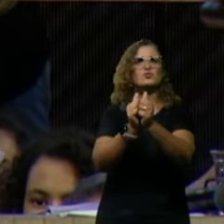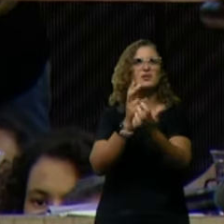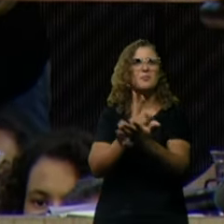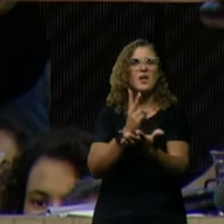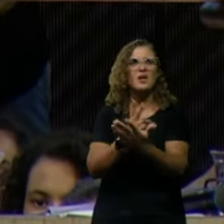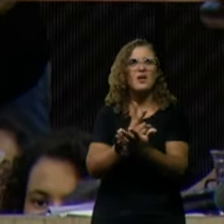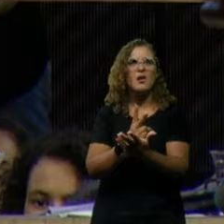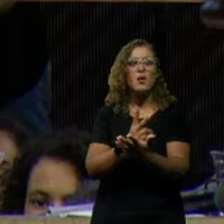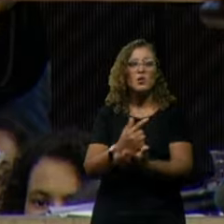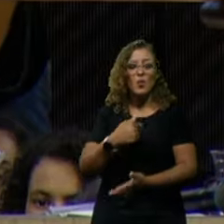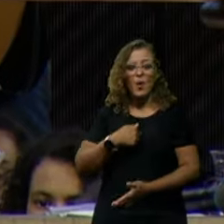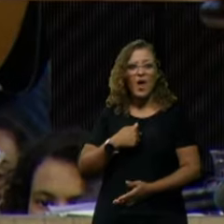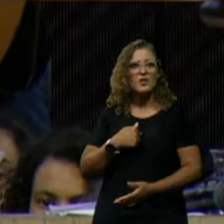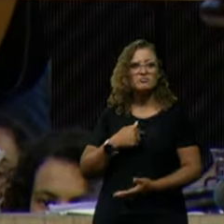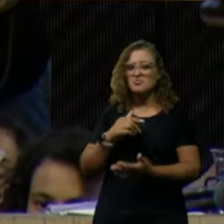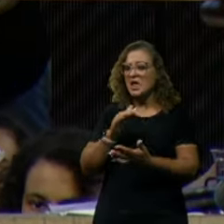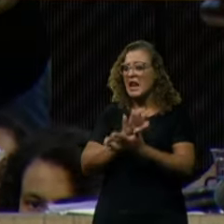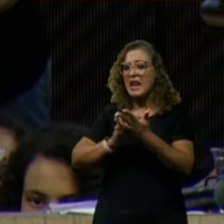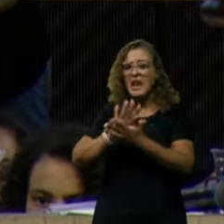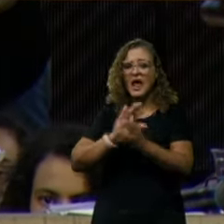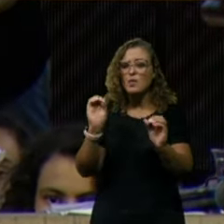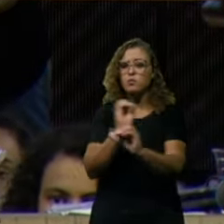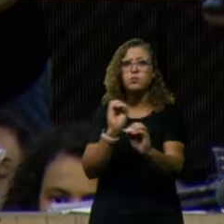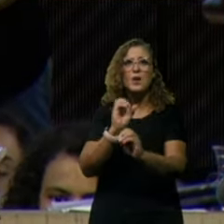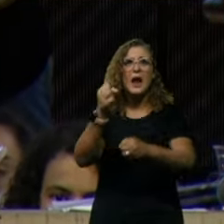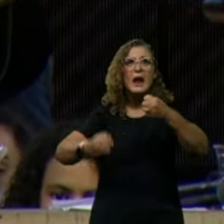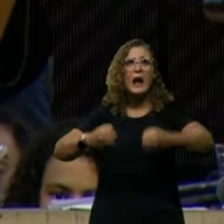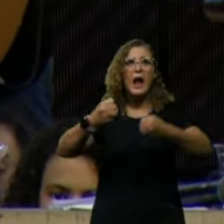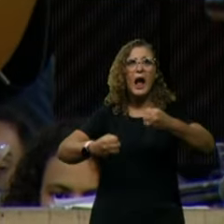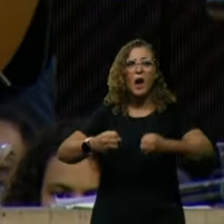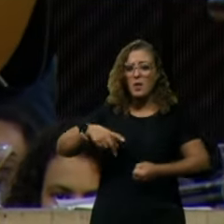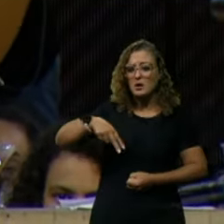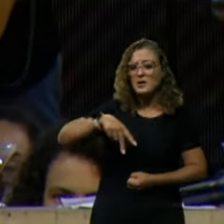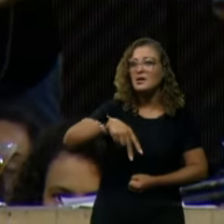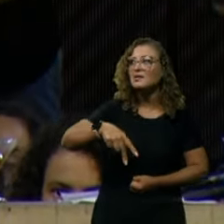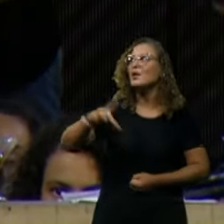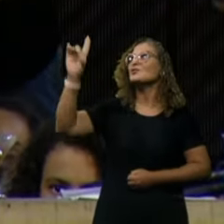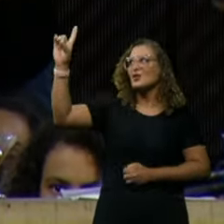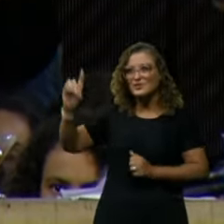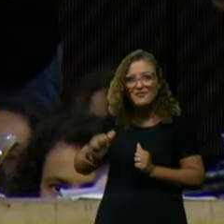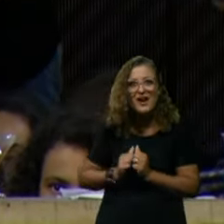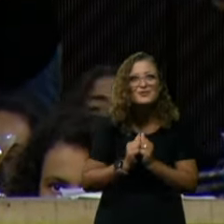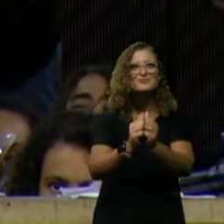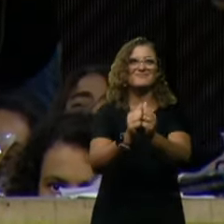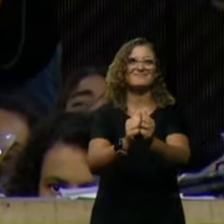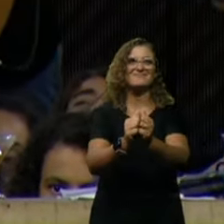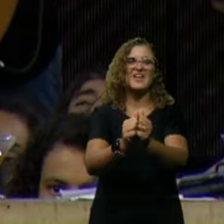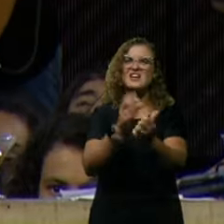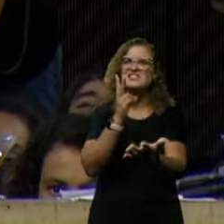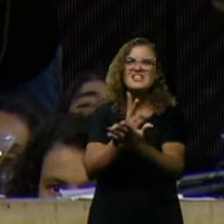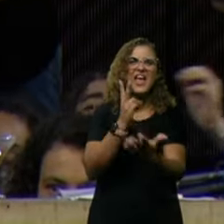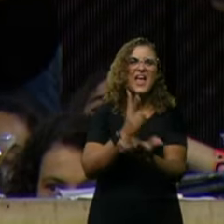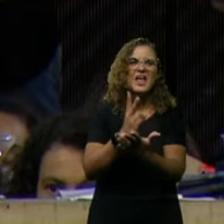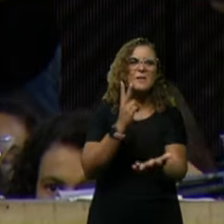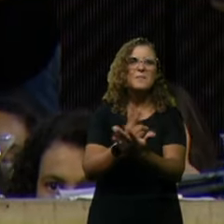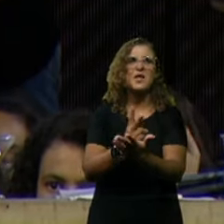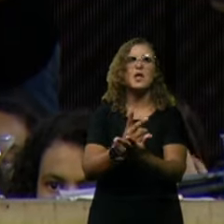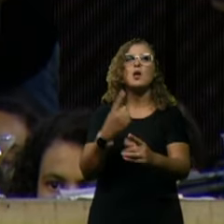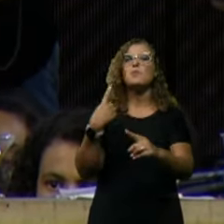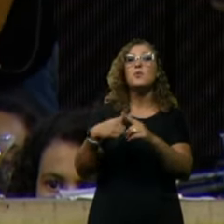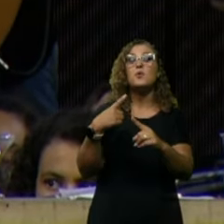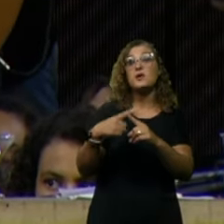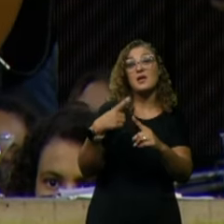estava quando eu não tinha carro andando a pena Rua junto com você porque eu não vou te cobrar